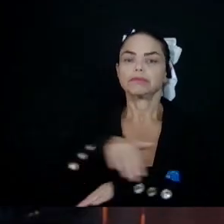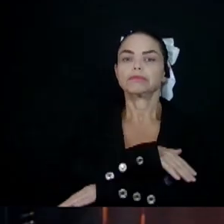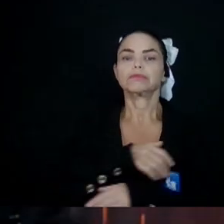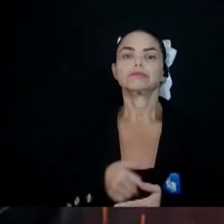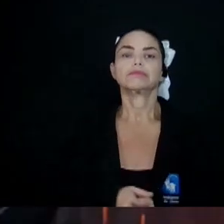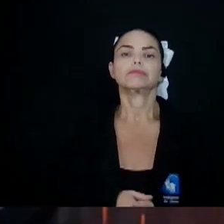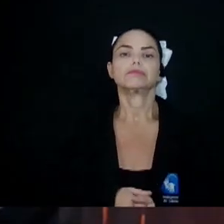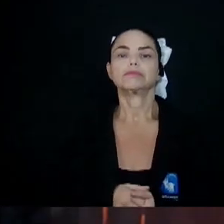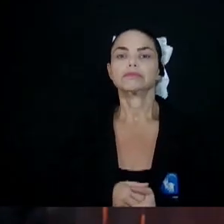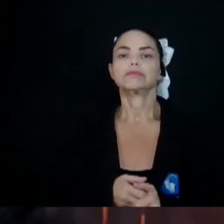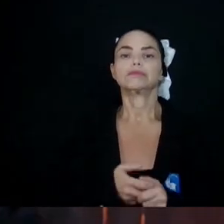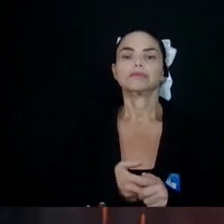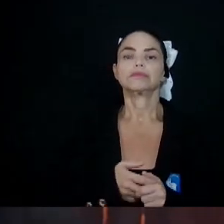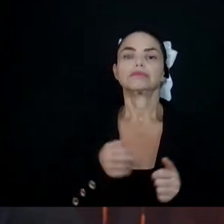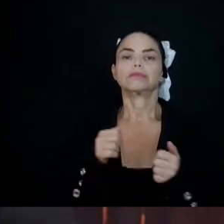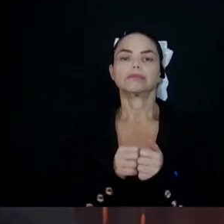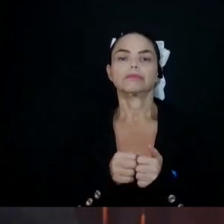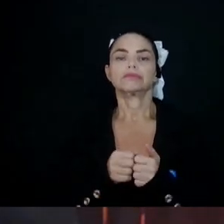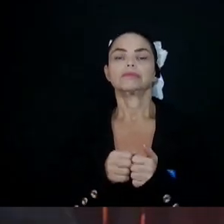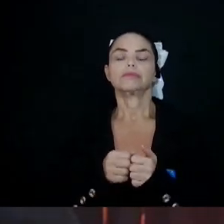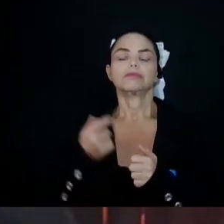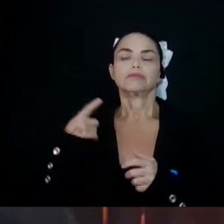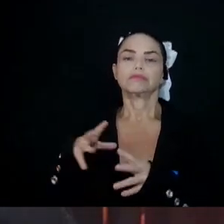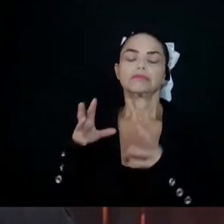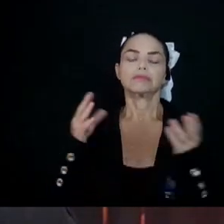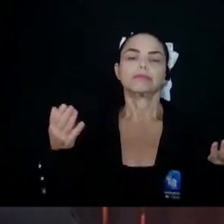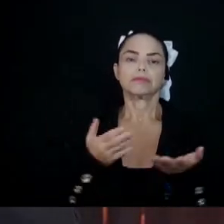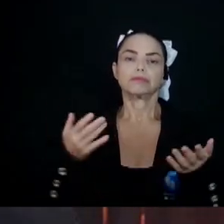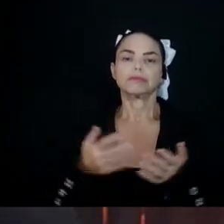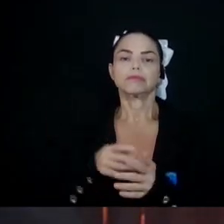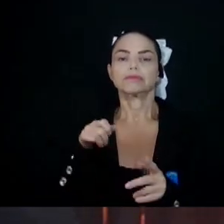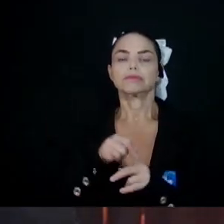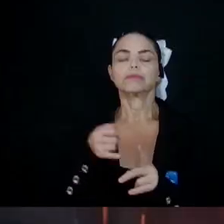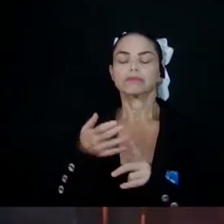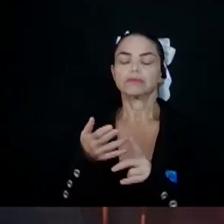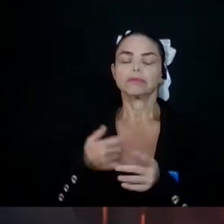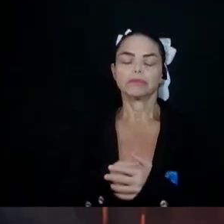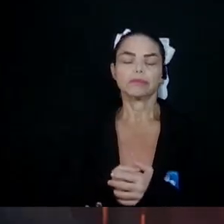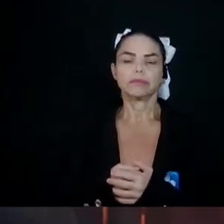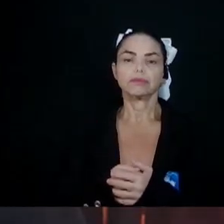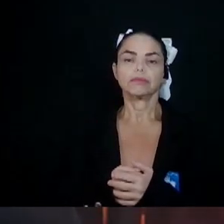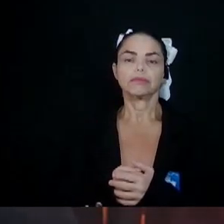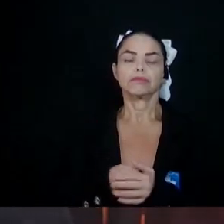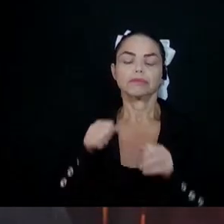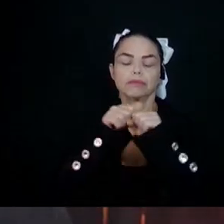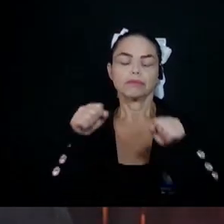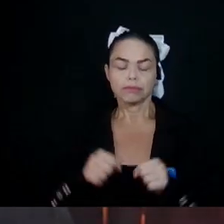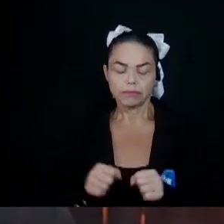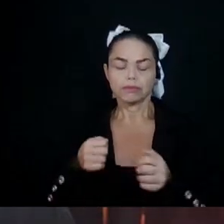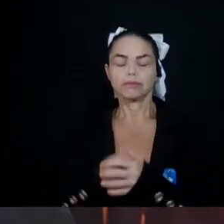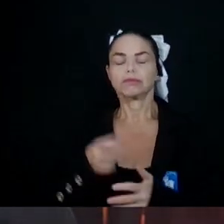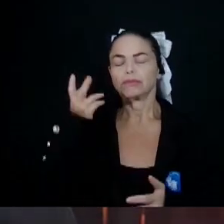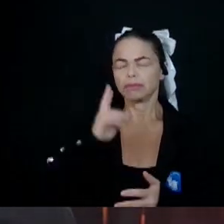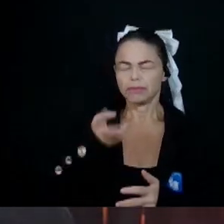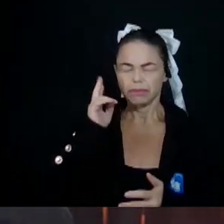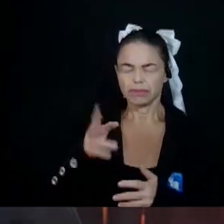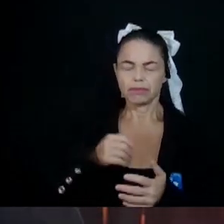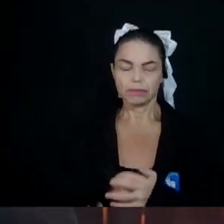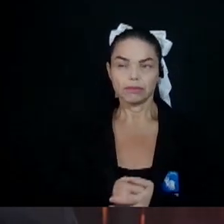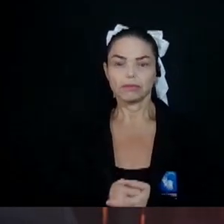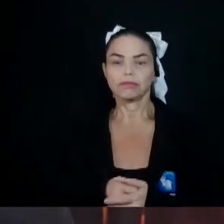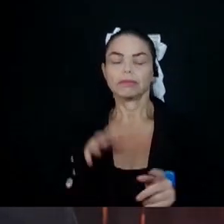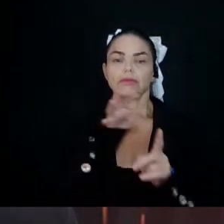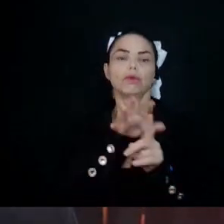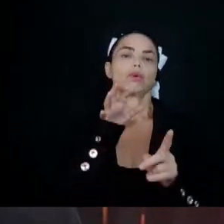ia junto para a rua. Isso. Hoje, o cyberbullying ele acontece de forma sistemática a todo momento. Então, a